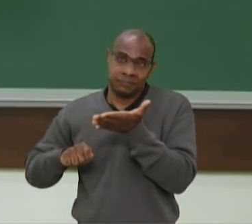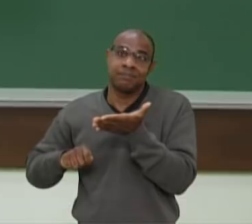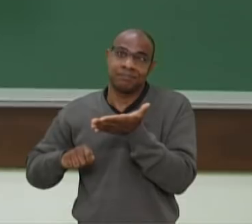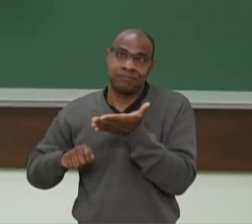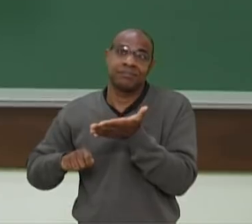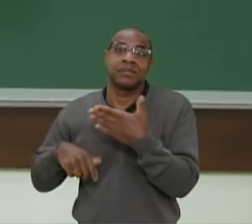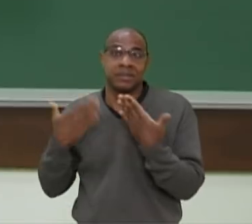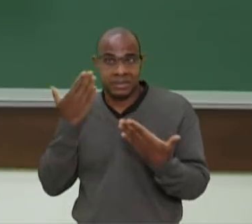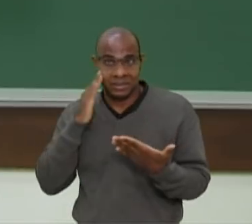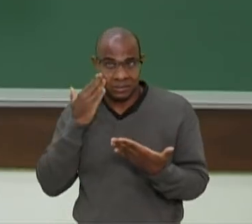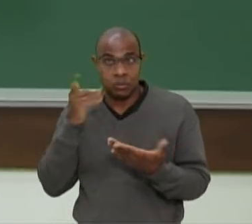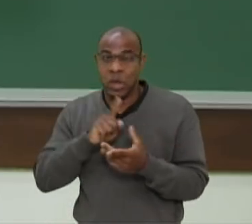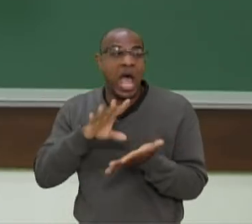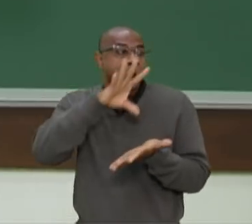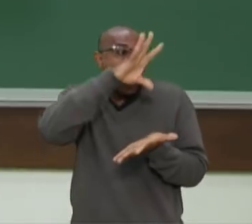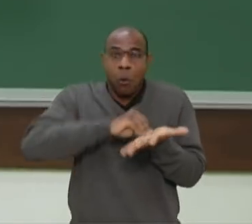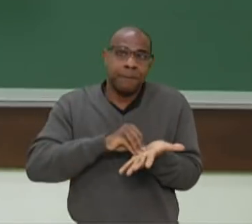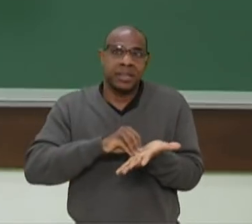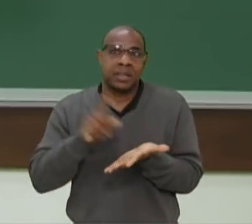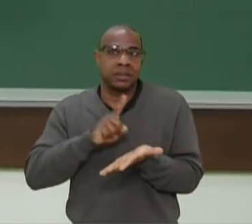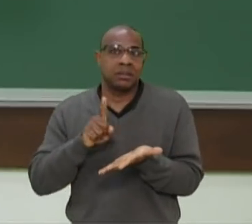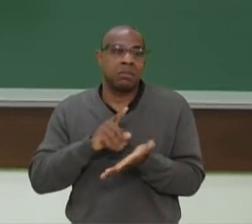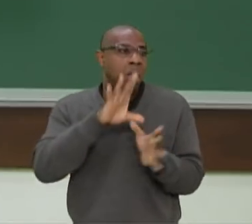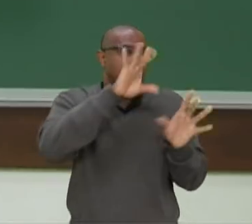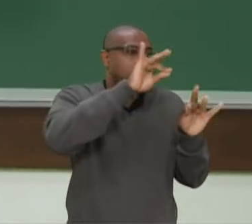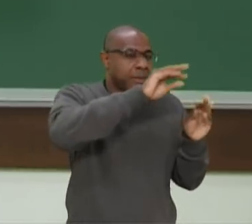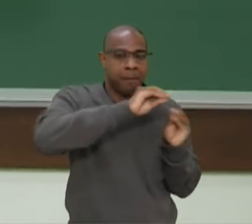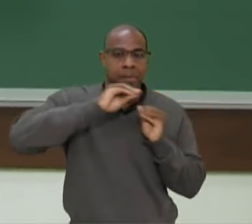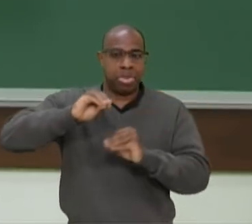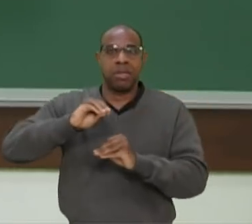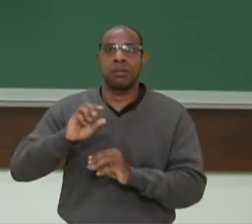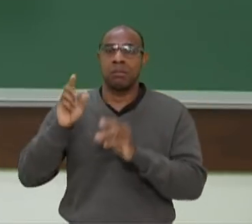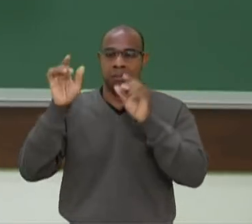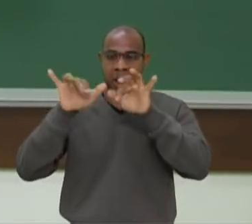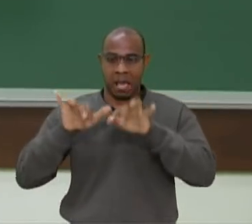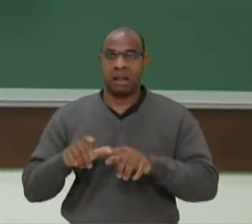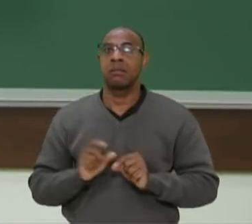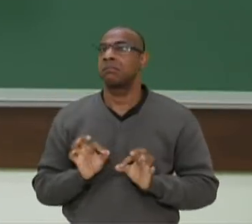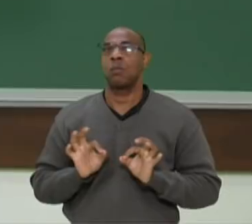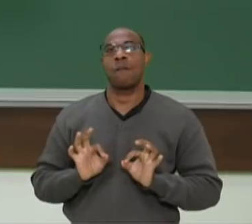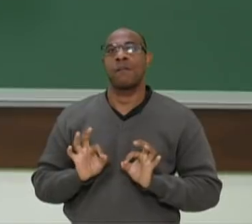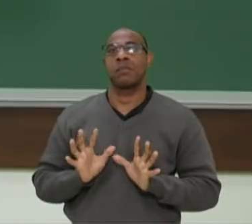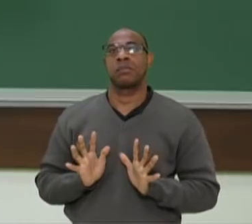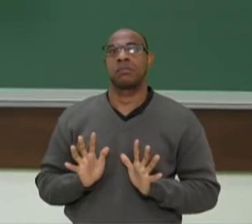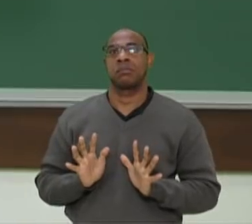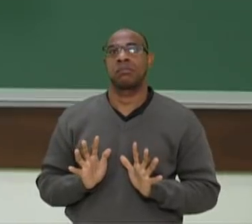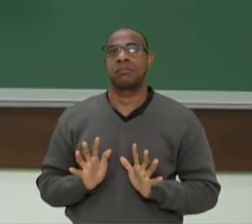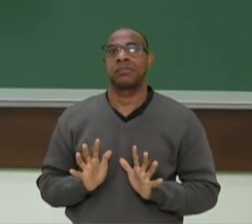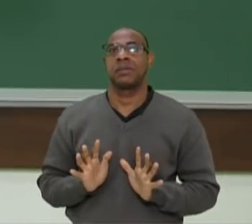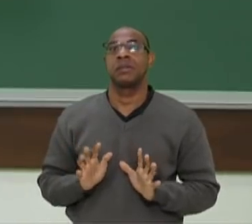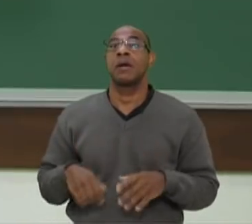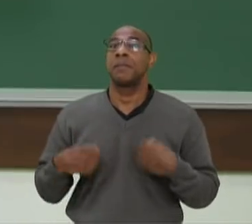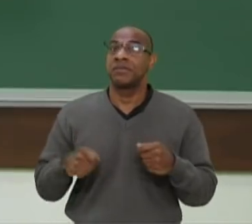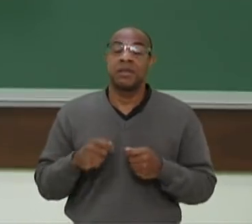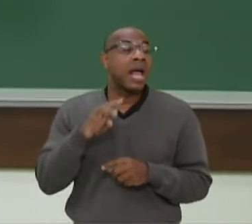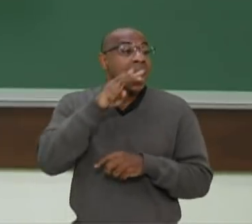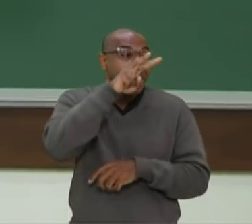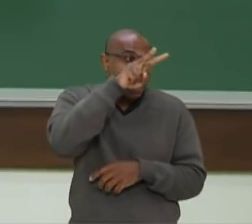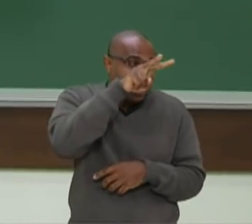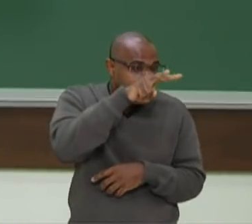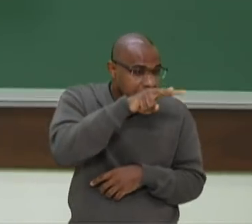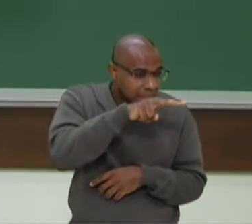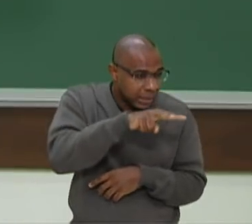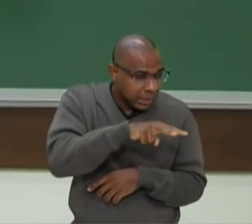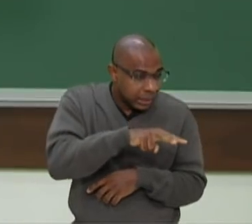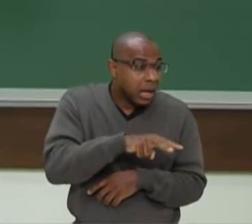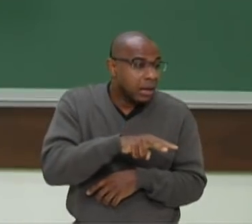que nós fazemos? Se não é, nós devemos fazer dessa forma e não apenas copiar tudo da internet e colocar